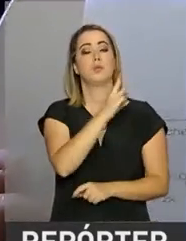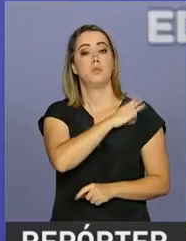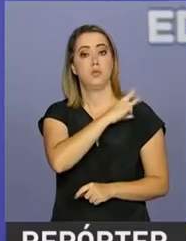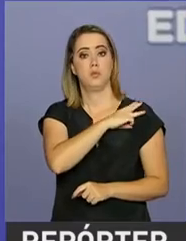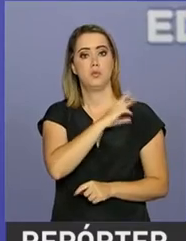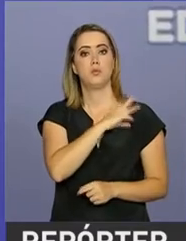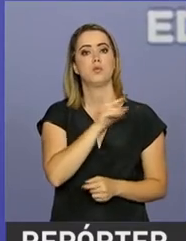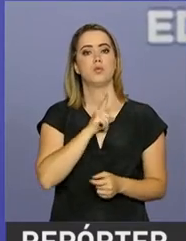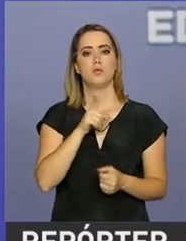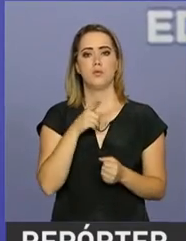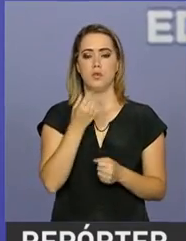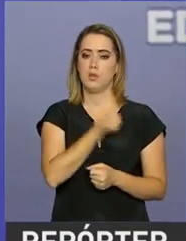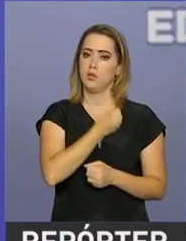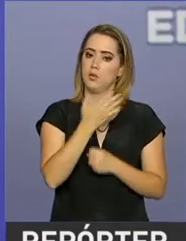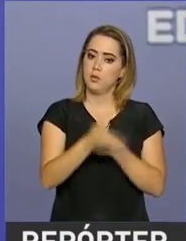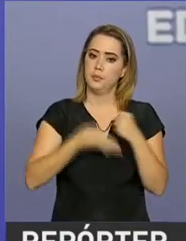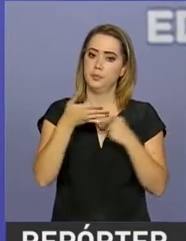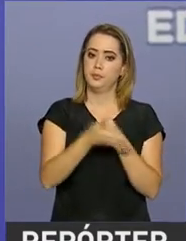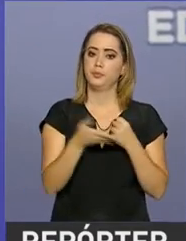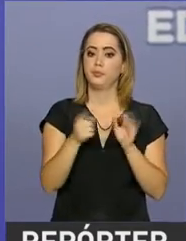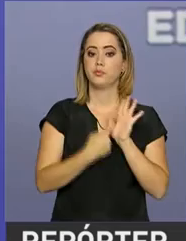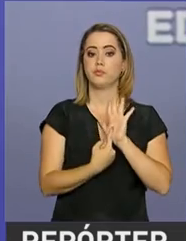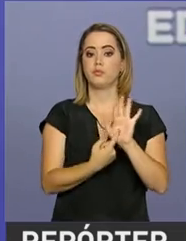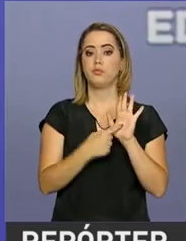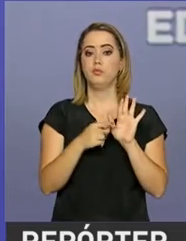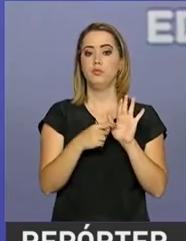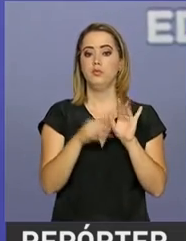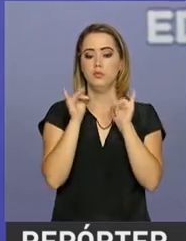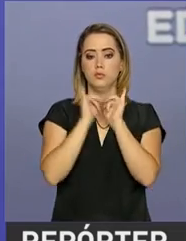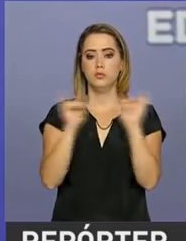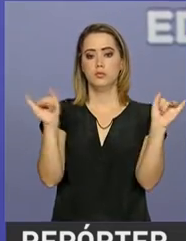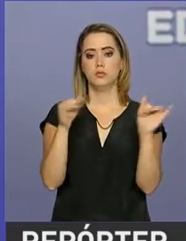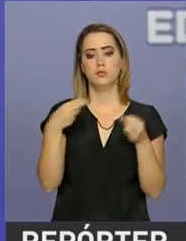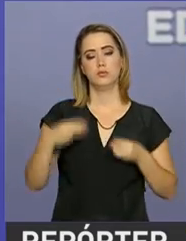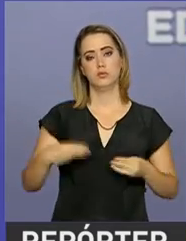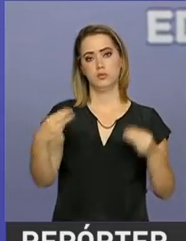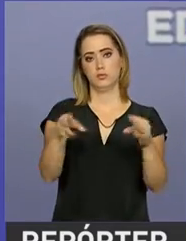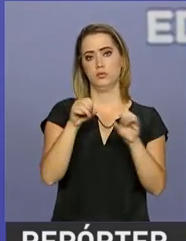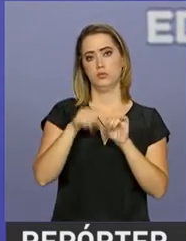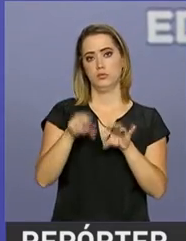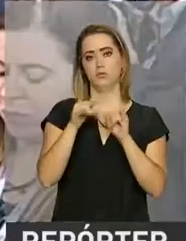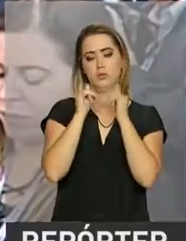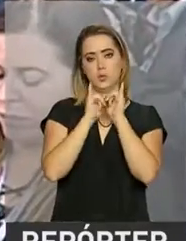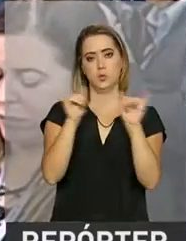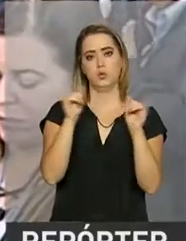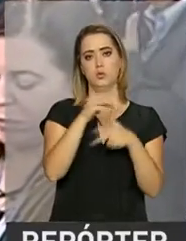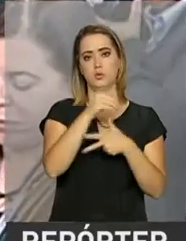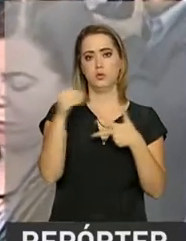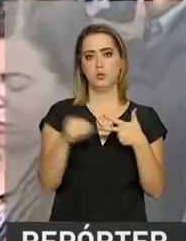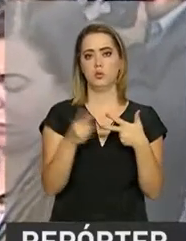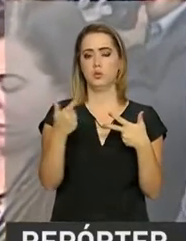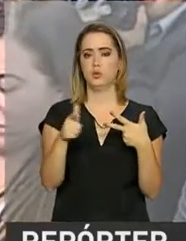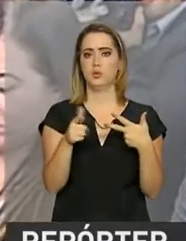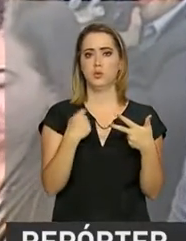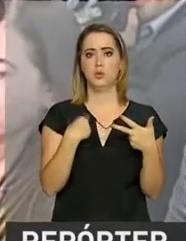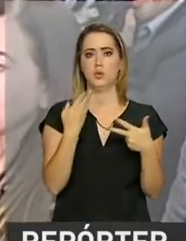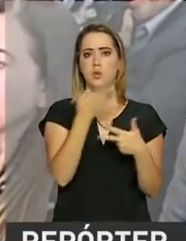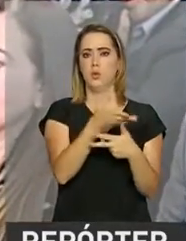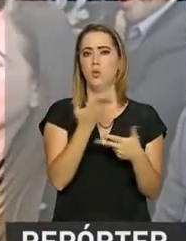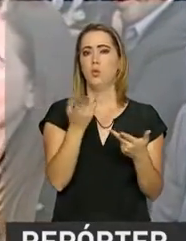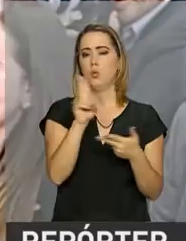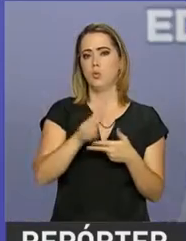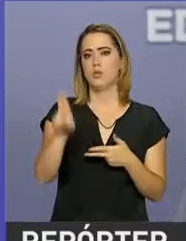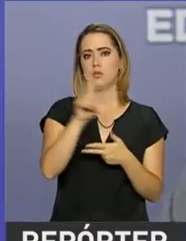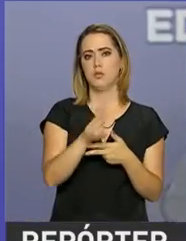durante apresentação do resultado do exame o ministro da educação anunciou que o enem não vai mais ser usado com essa